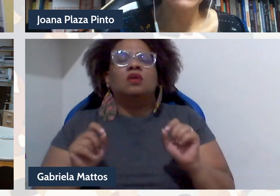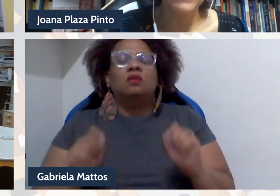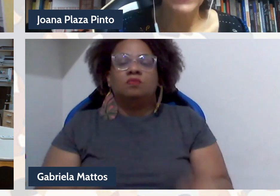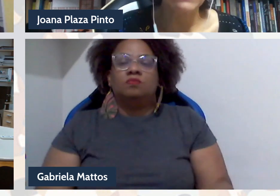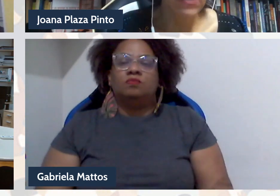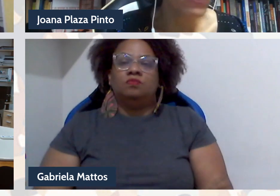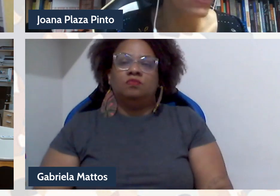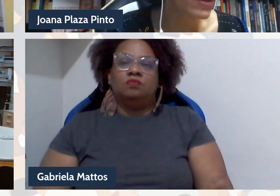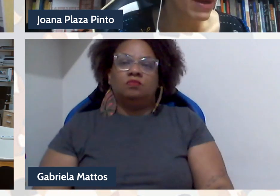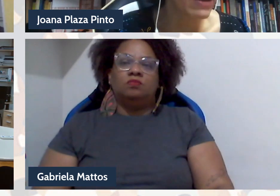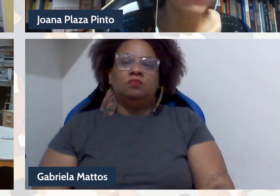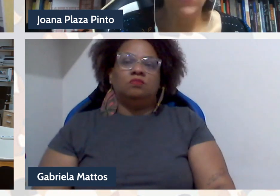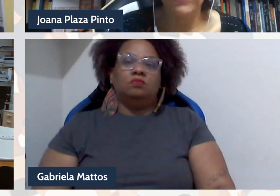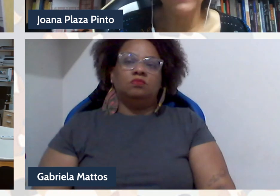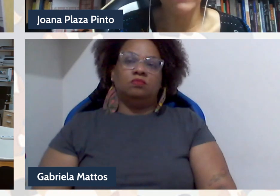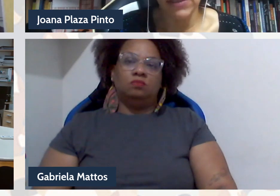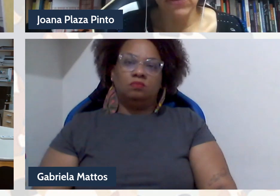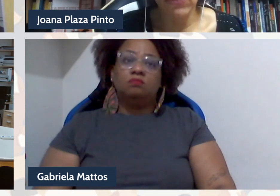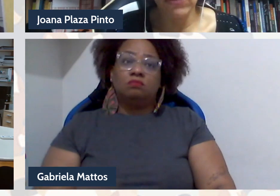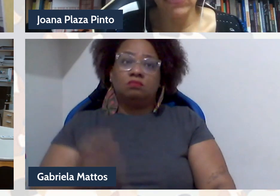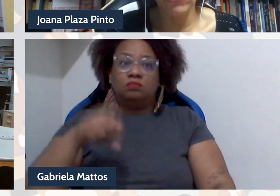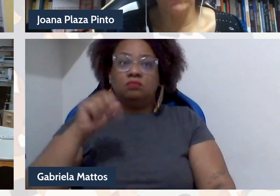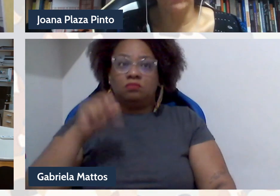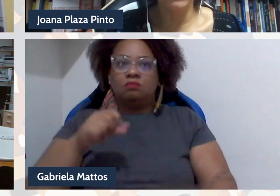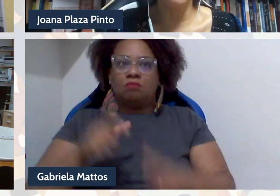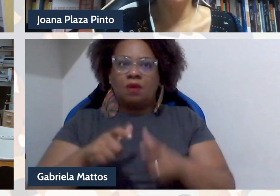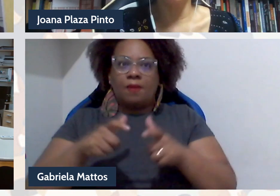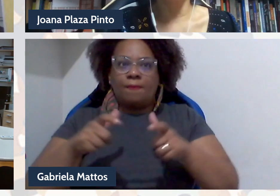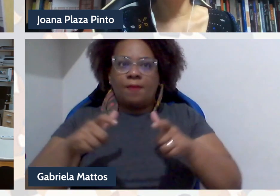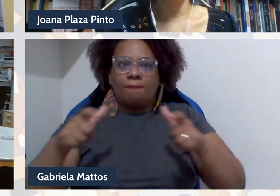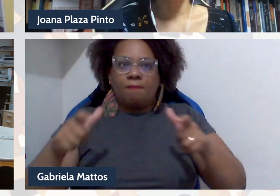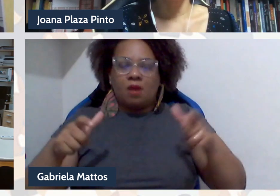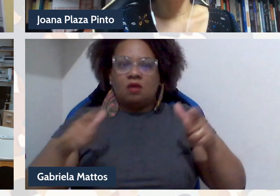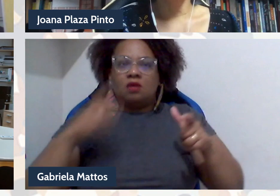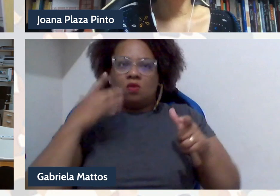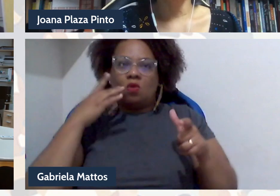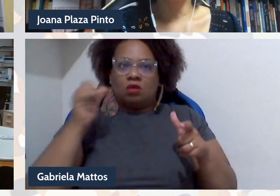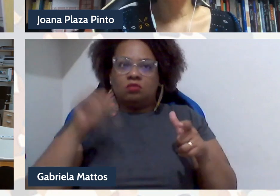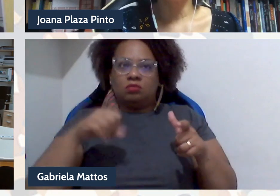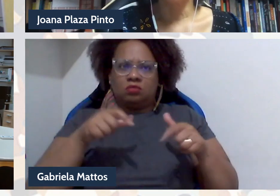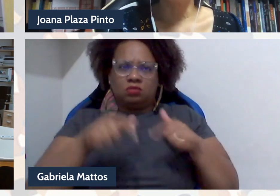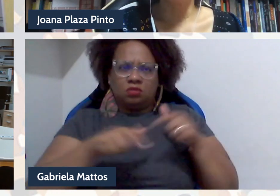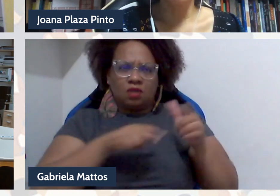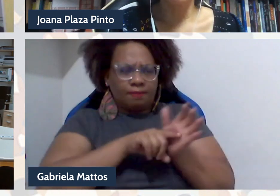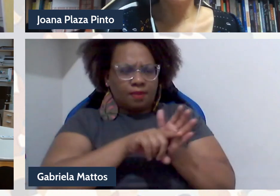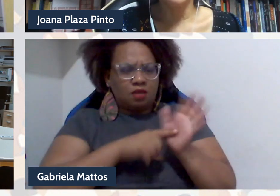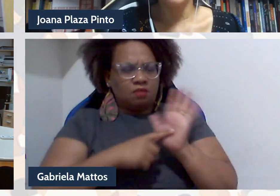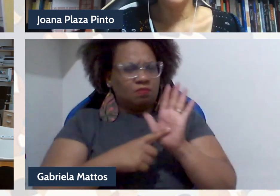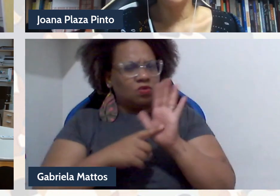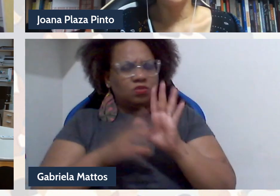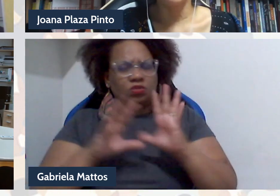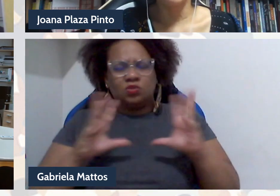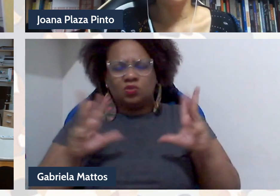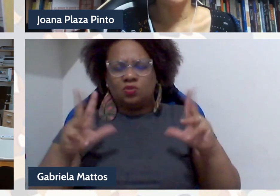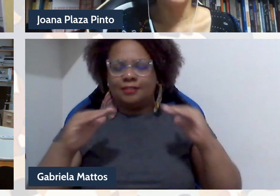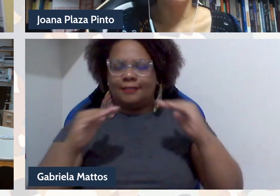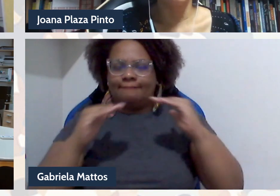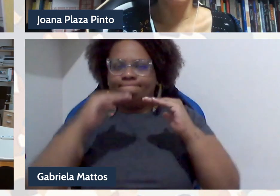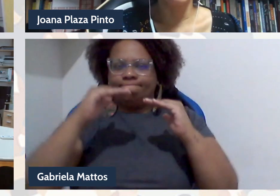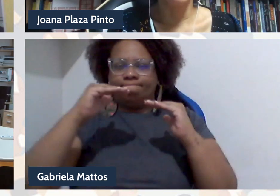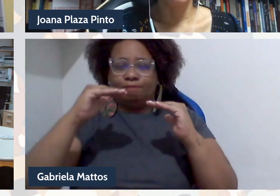houve uma intensificação, os trabalhos mostram isso, de todas as desigualdades que